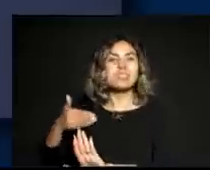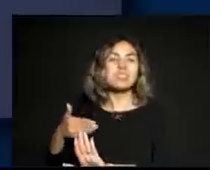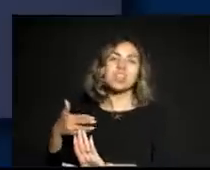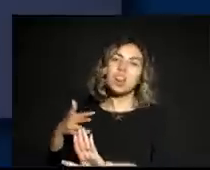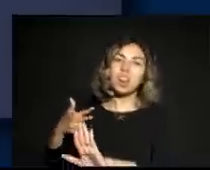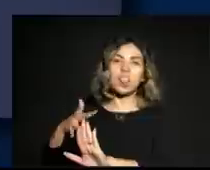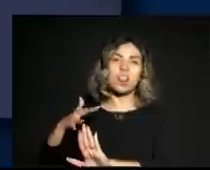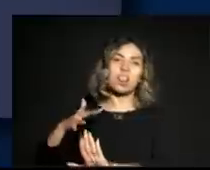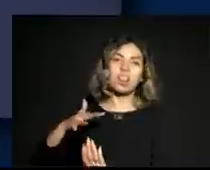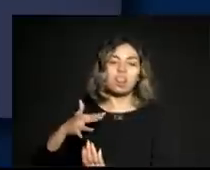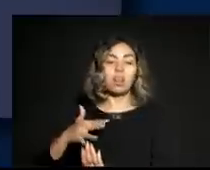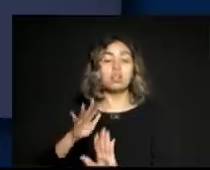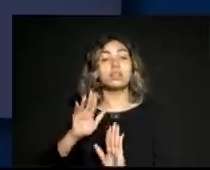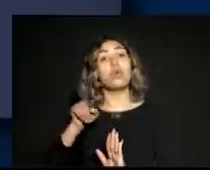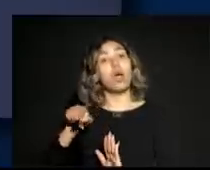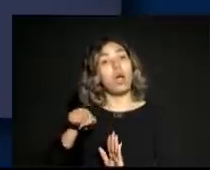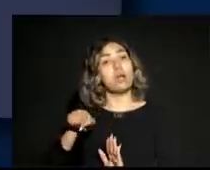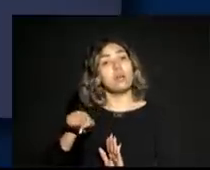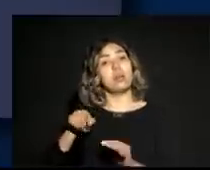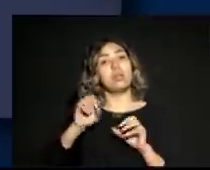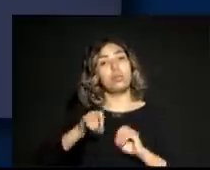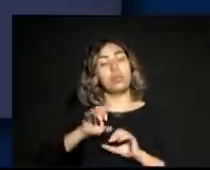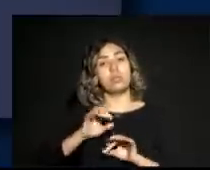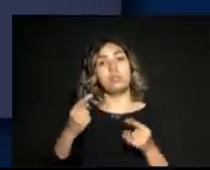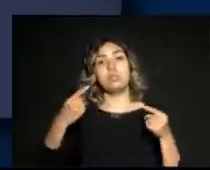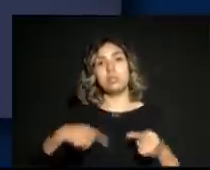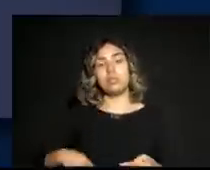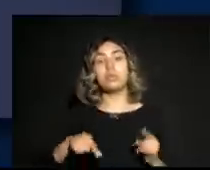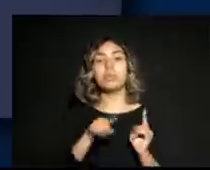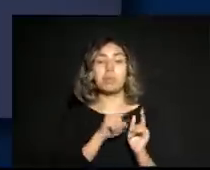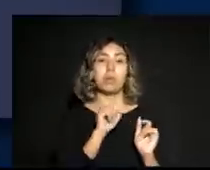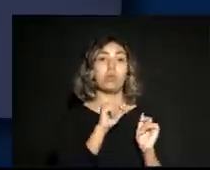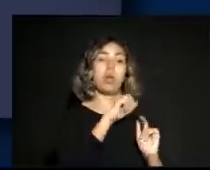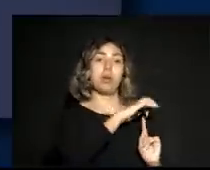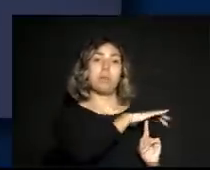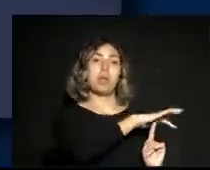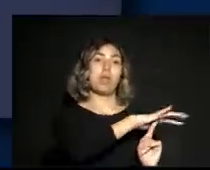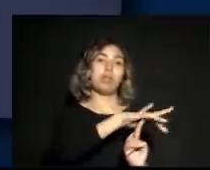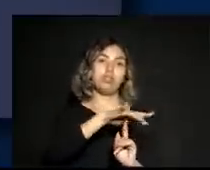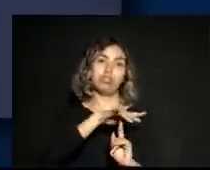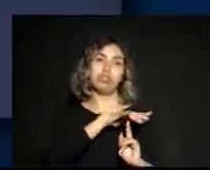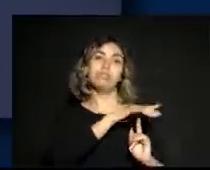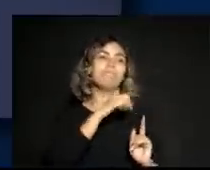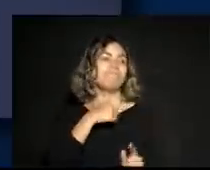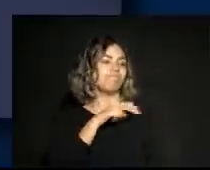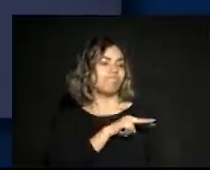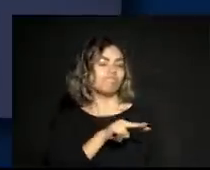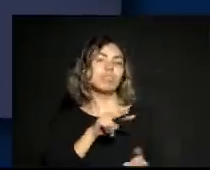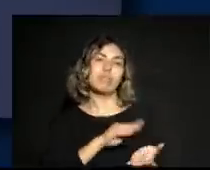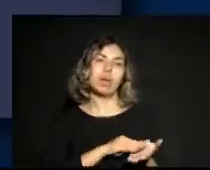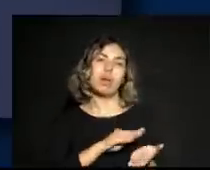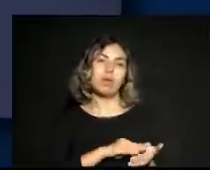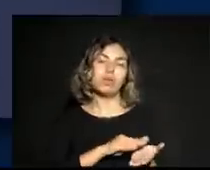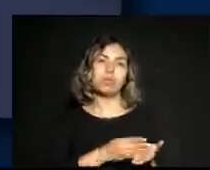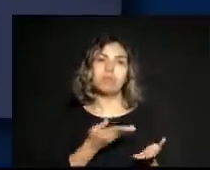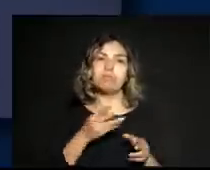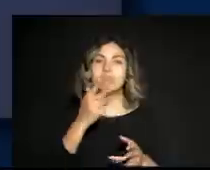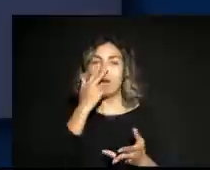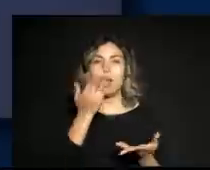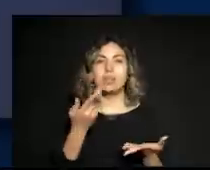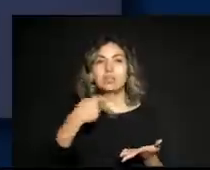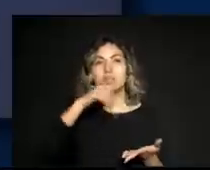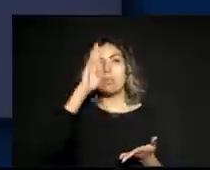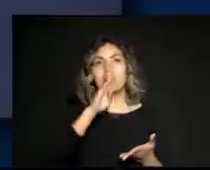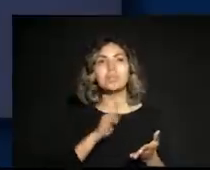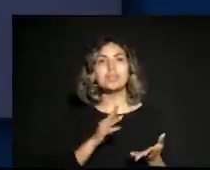eu acho que a gente tem o desafio de educação tem um desafio do meio ambiente eu acho que a gente aqui ainda não entende a importância da questão